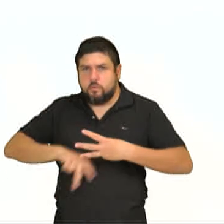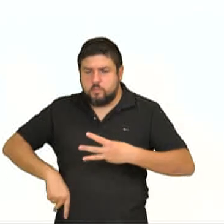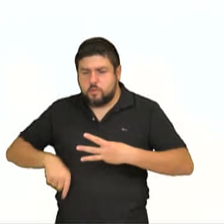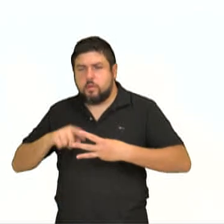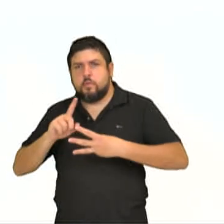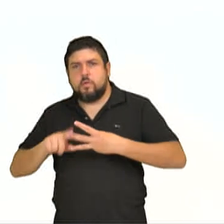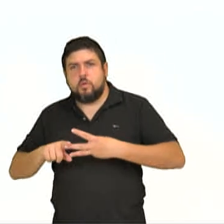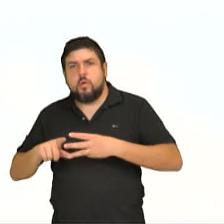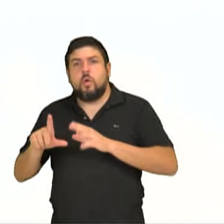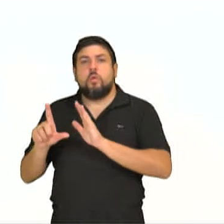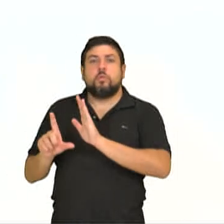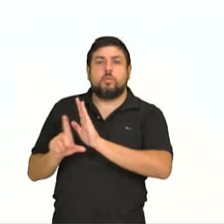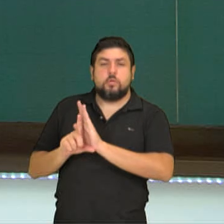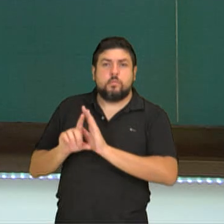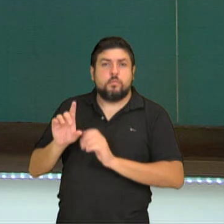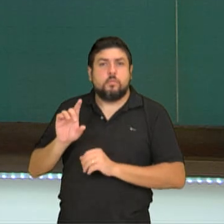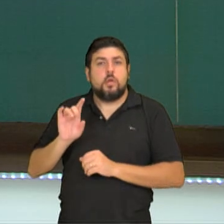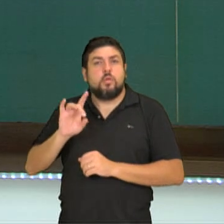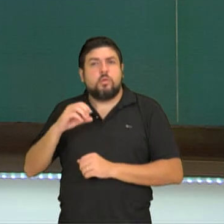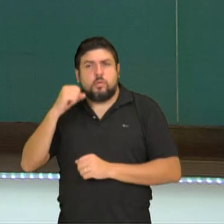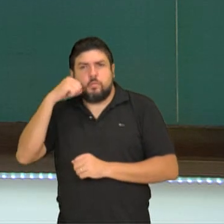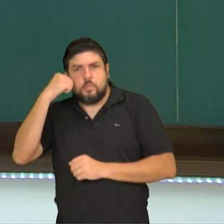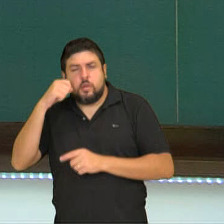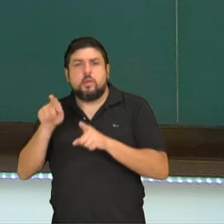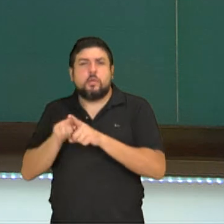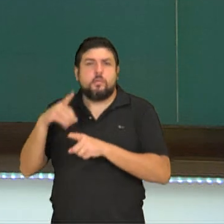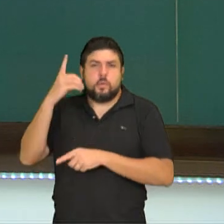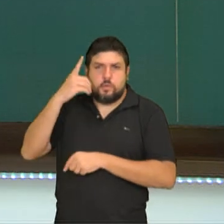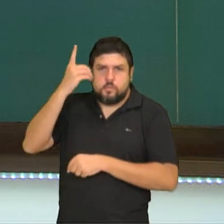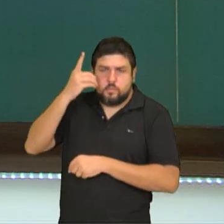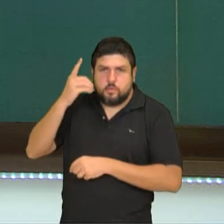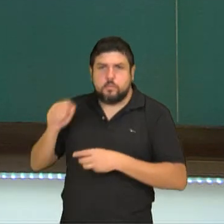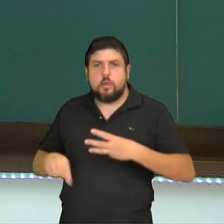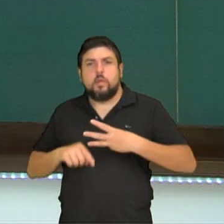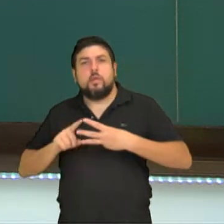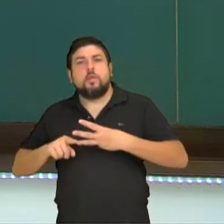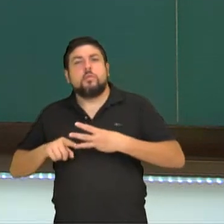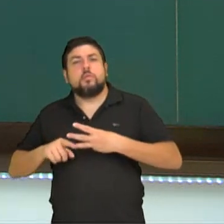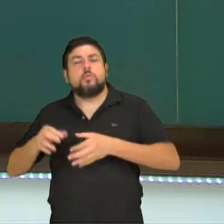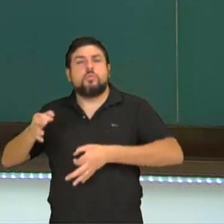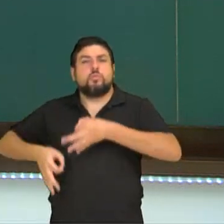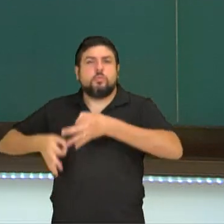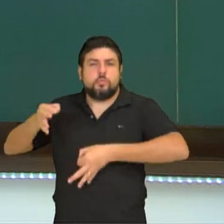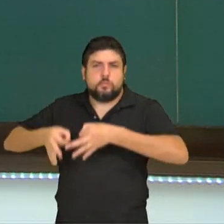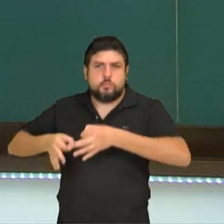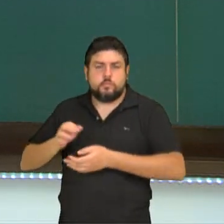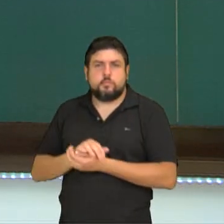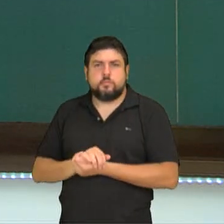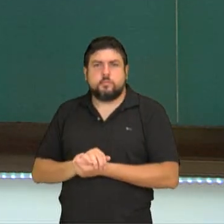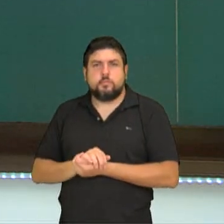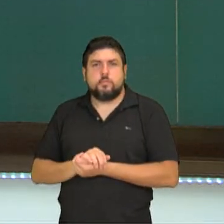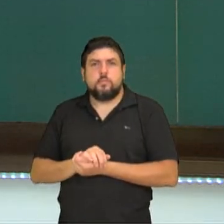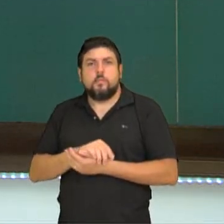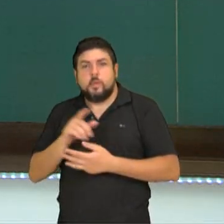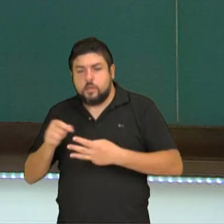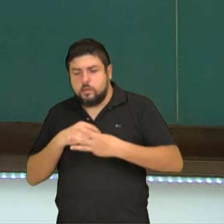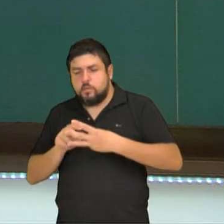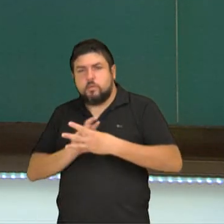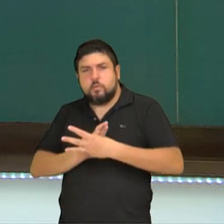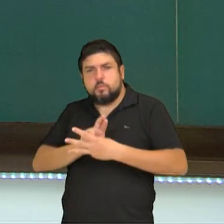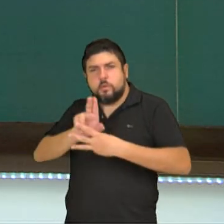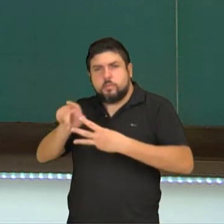que não é só o Senado, a gente tem os deputados também, né, e o judiciário, né, que também engloba toda